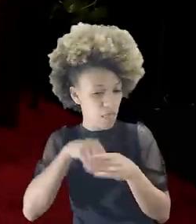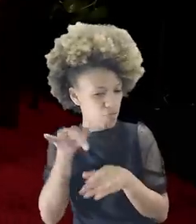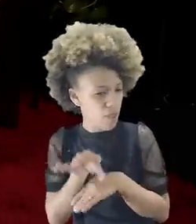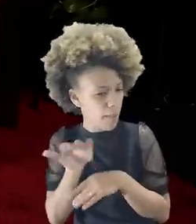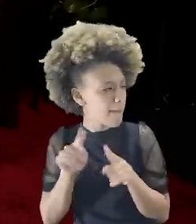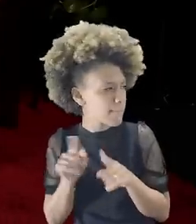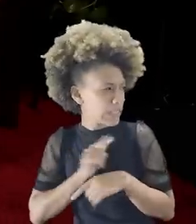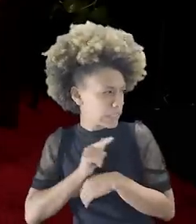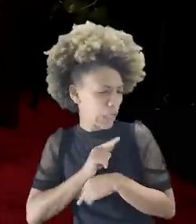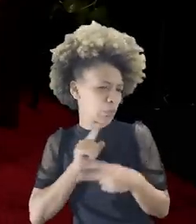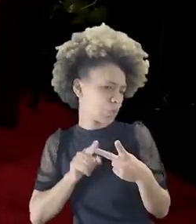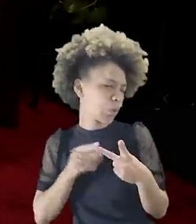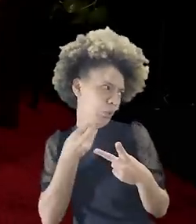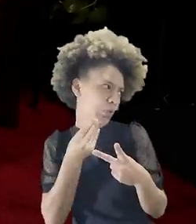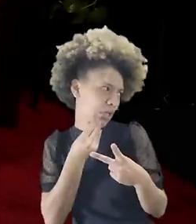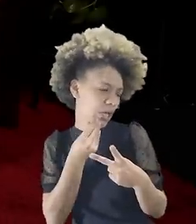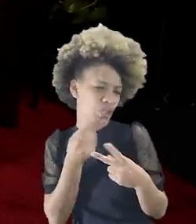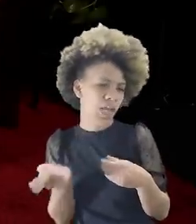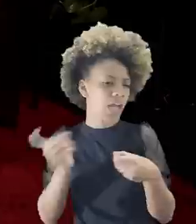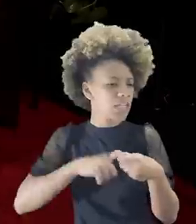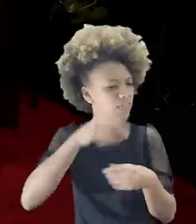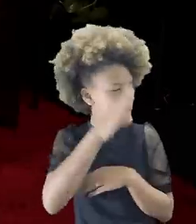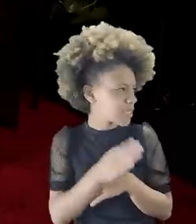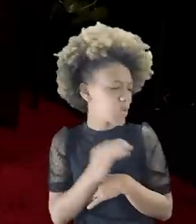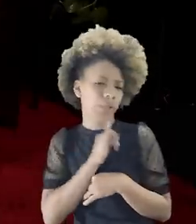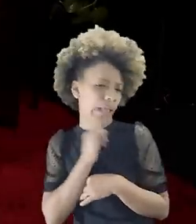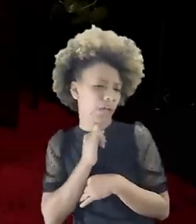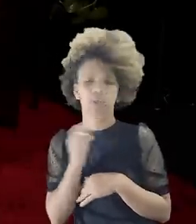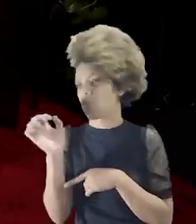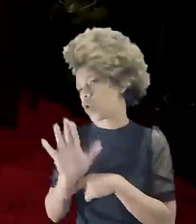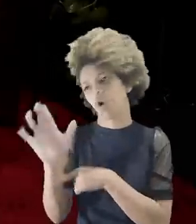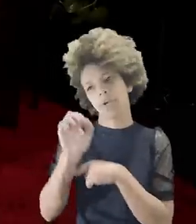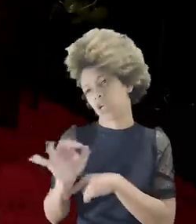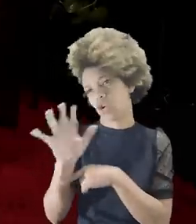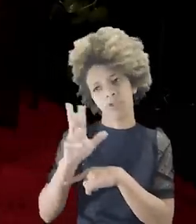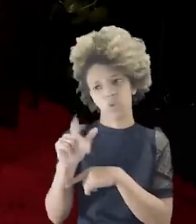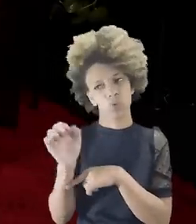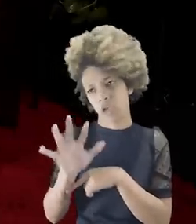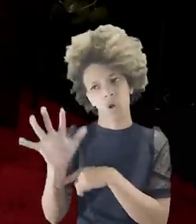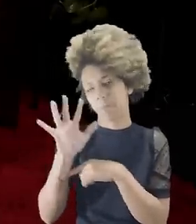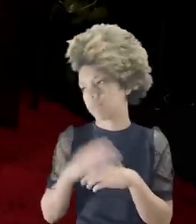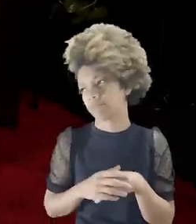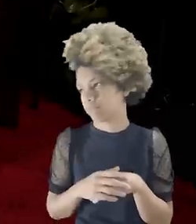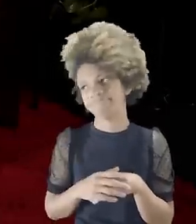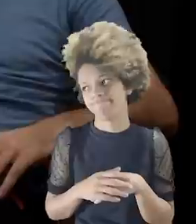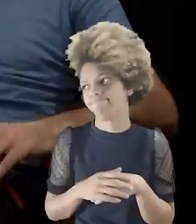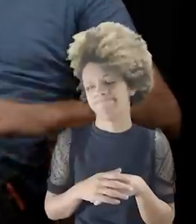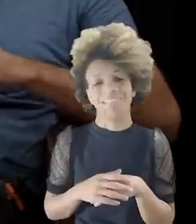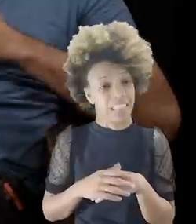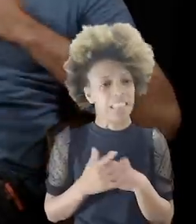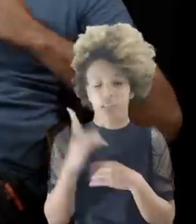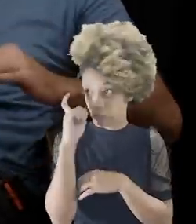dentro das Universidades esses caras tem um segundo mercado lá eles vêm pro Brasil Europa tudo da Europa é